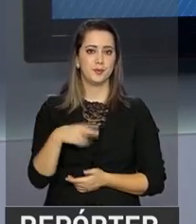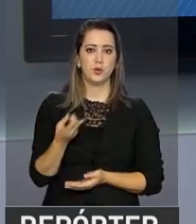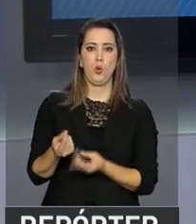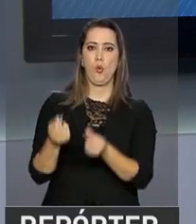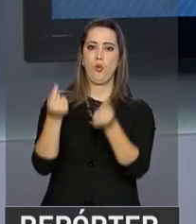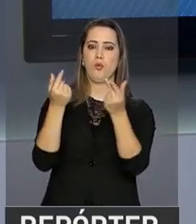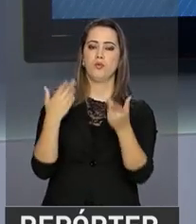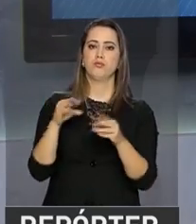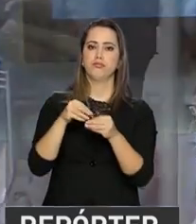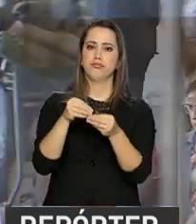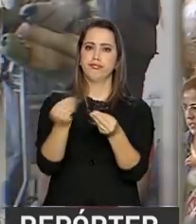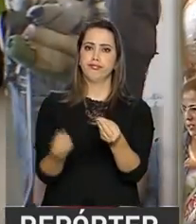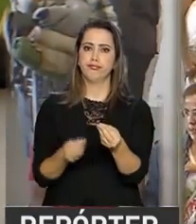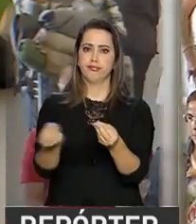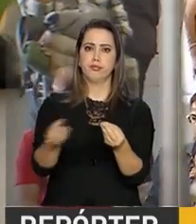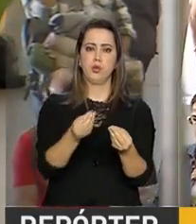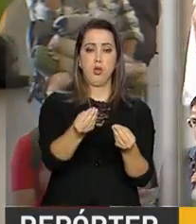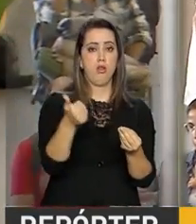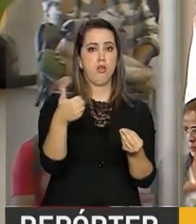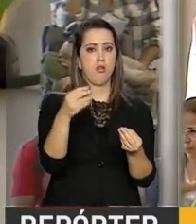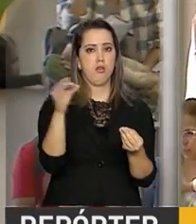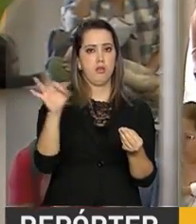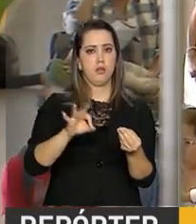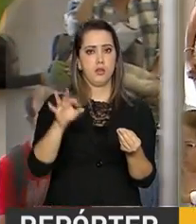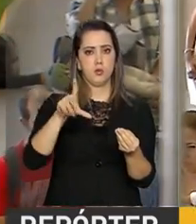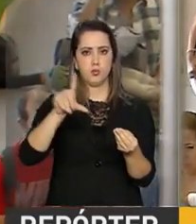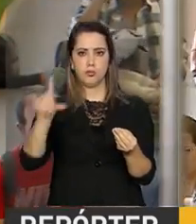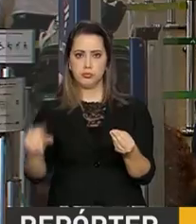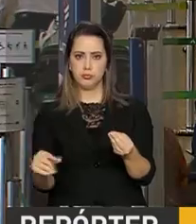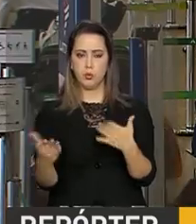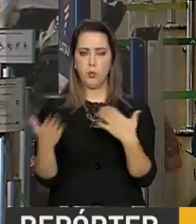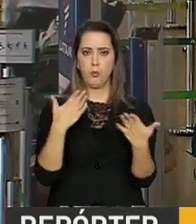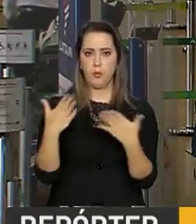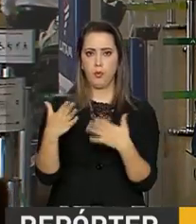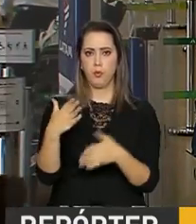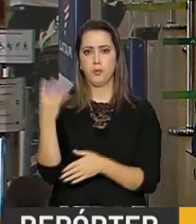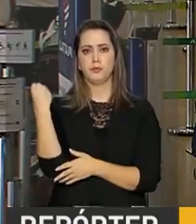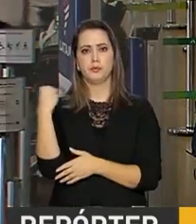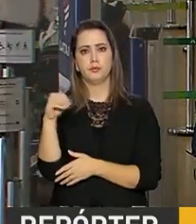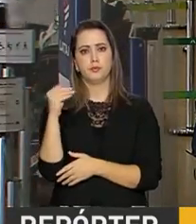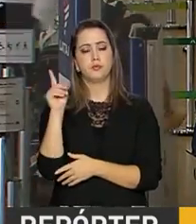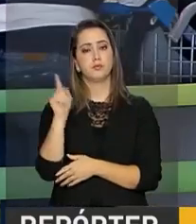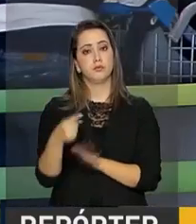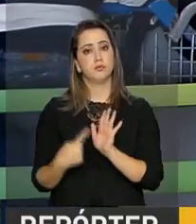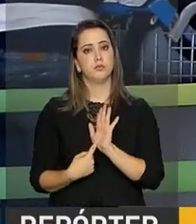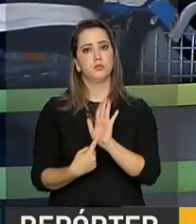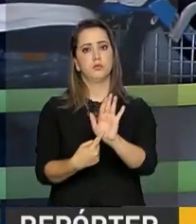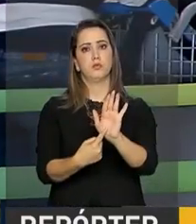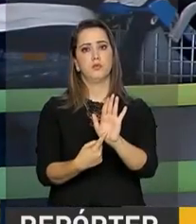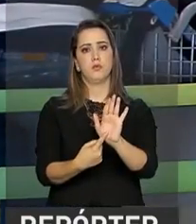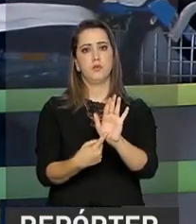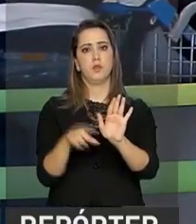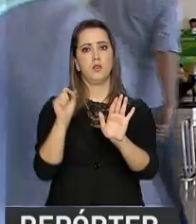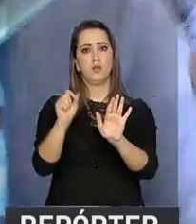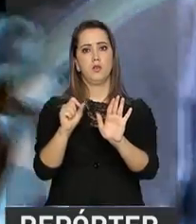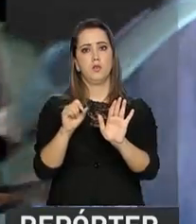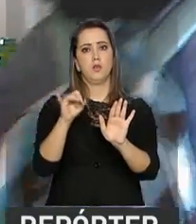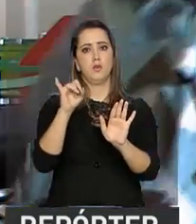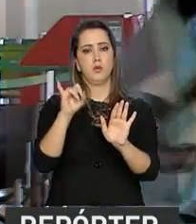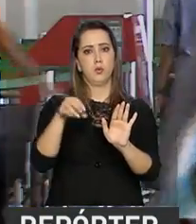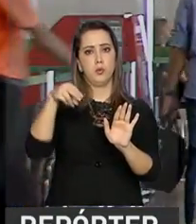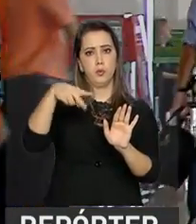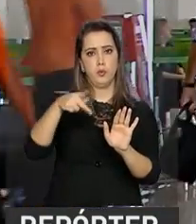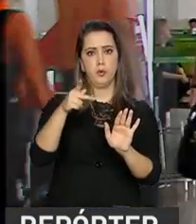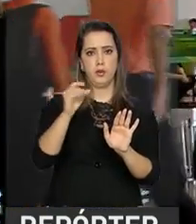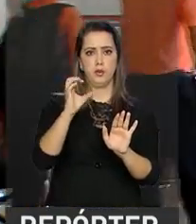preços das passagens tiveram queda de 10% em média na comparação com o mês de outubro é o que indica é o que indicou o índice